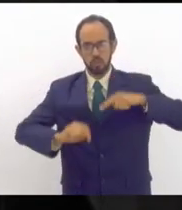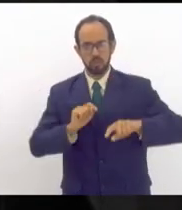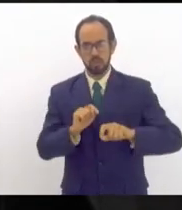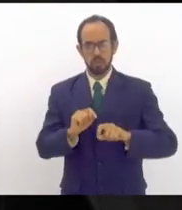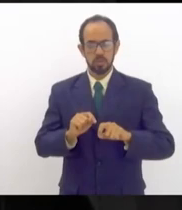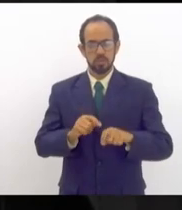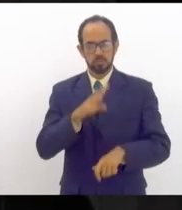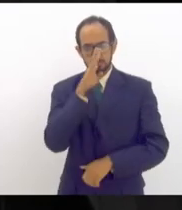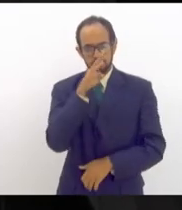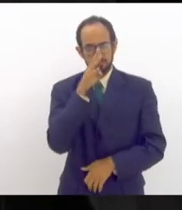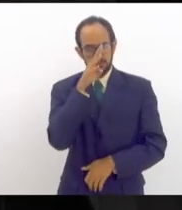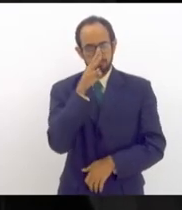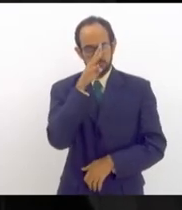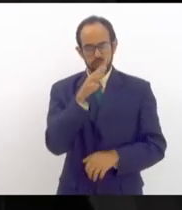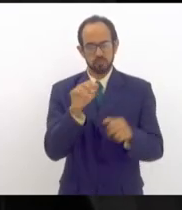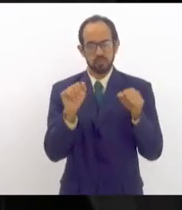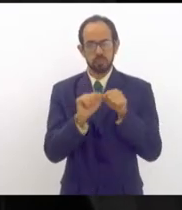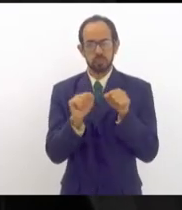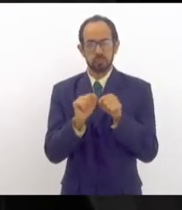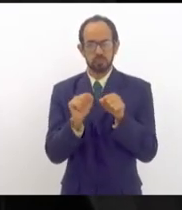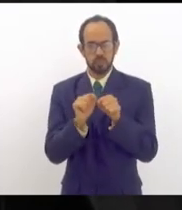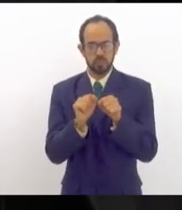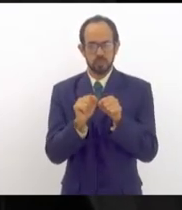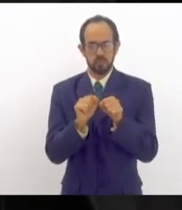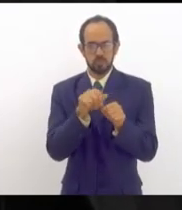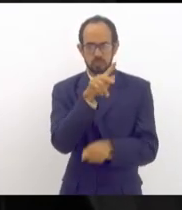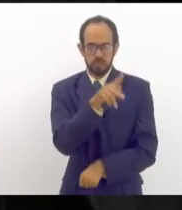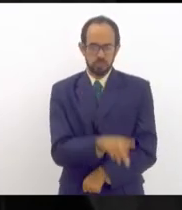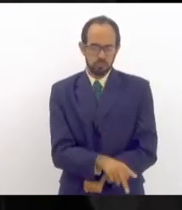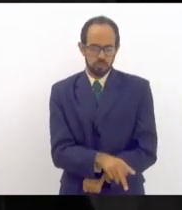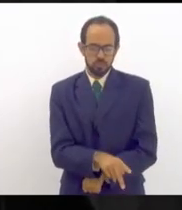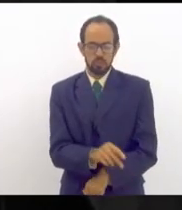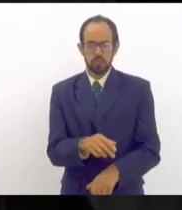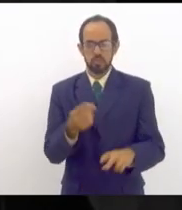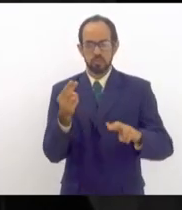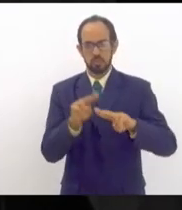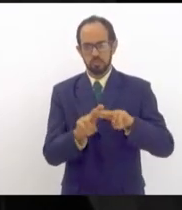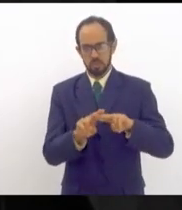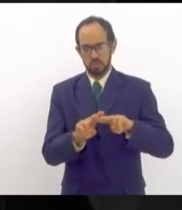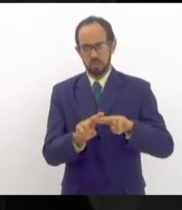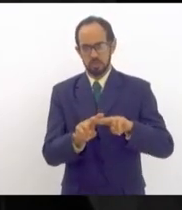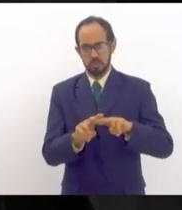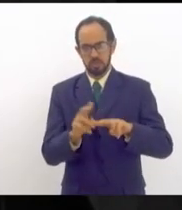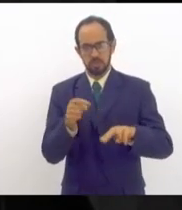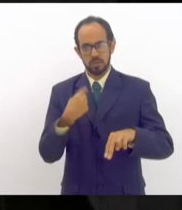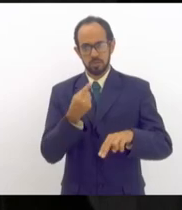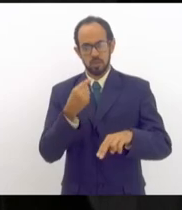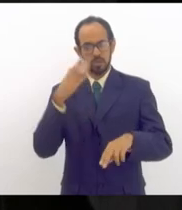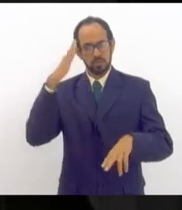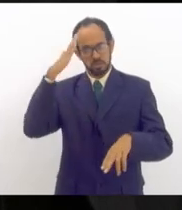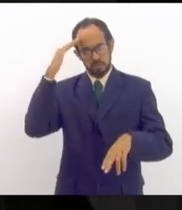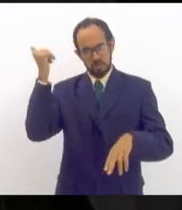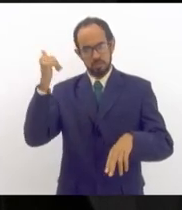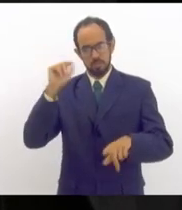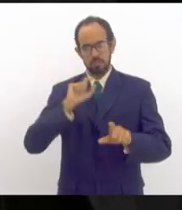barbaridade que se tem cometido com essas pessoas que estão presa e nós sabemos